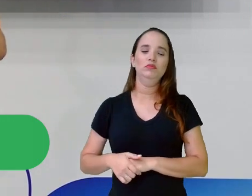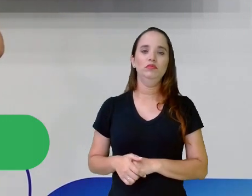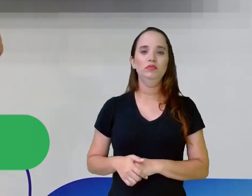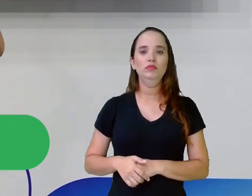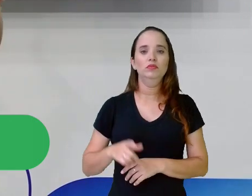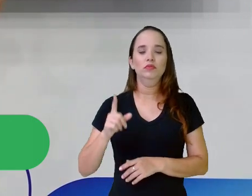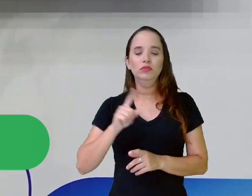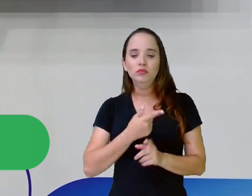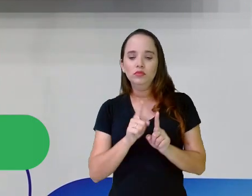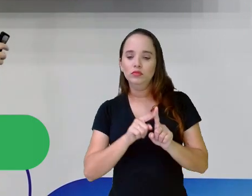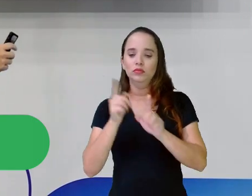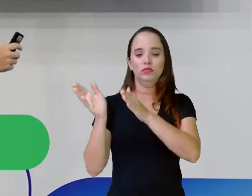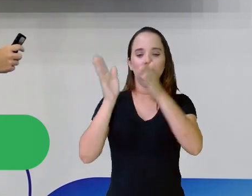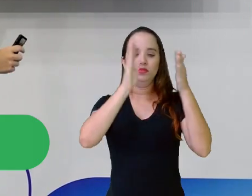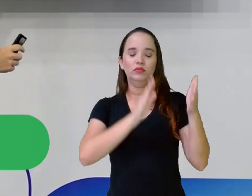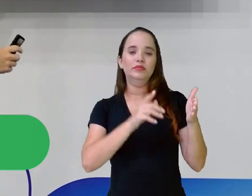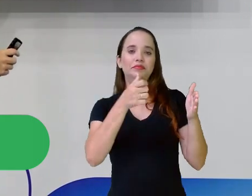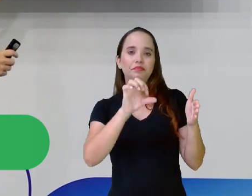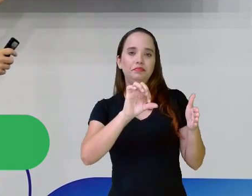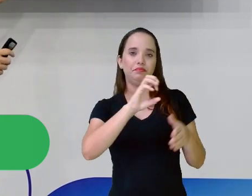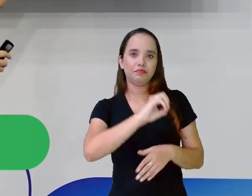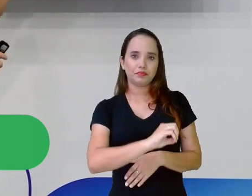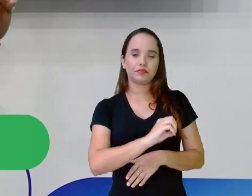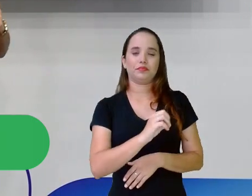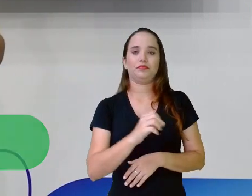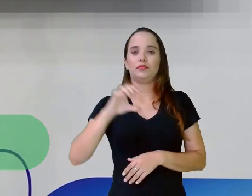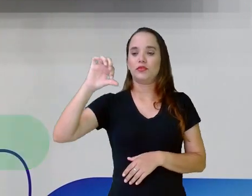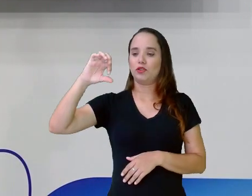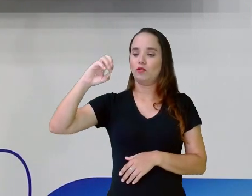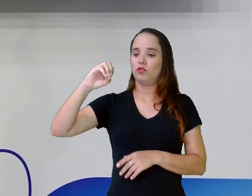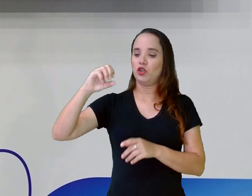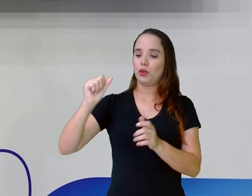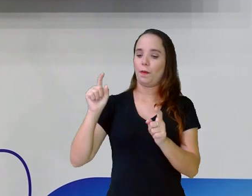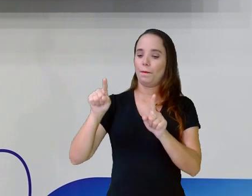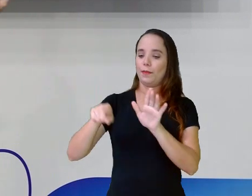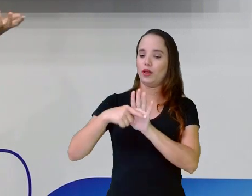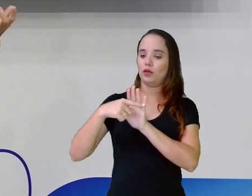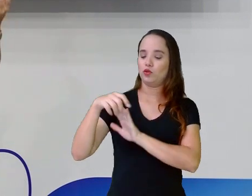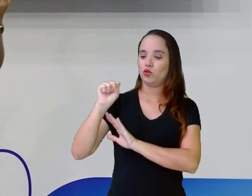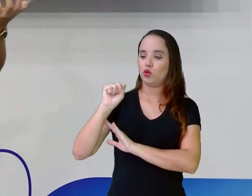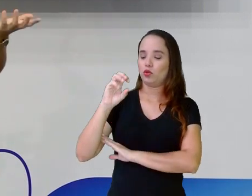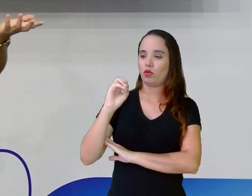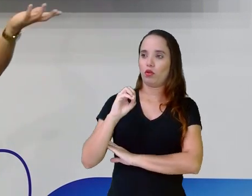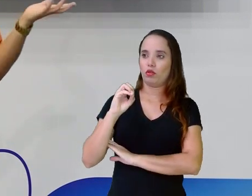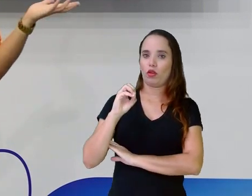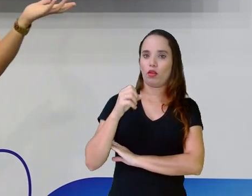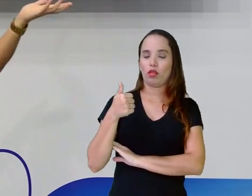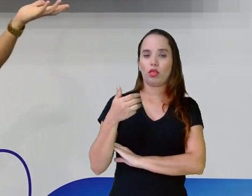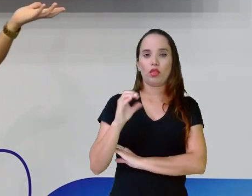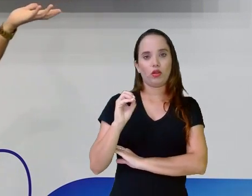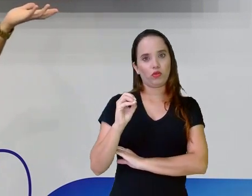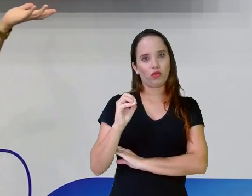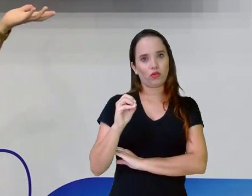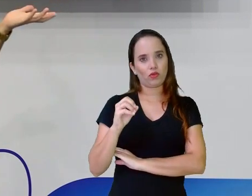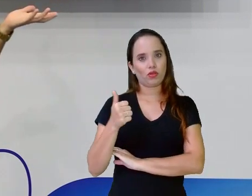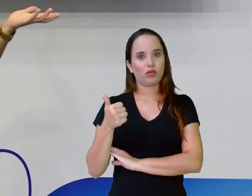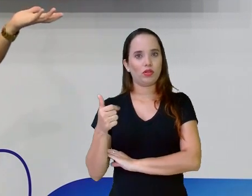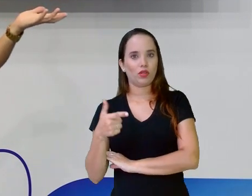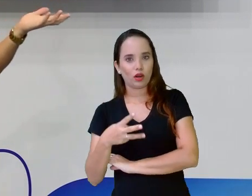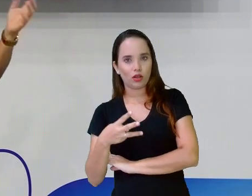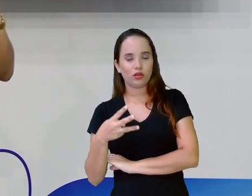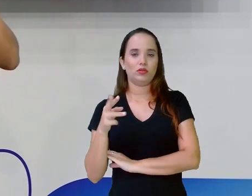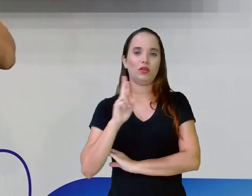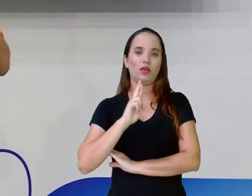sobrou os 90. 90 menos 80, 10. R$ 13 ao todo.